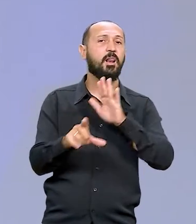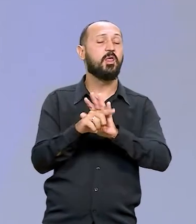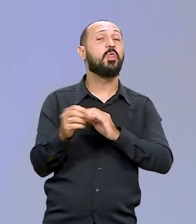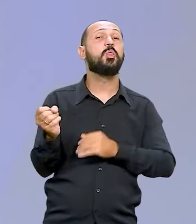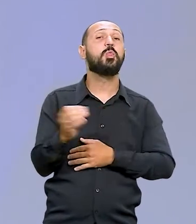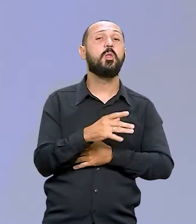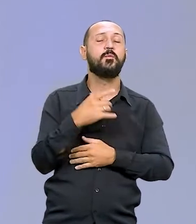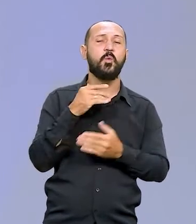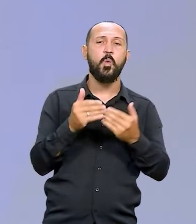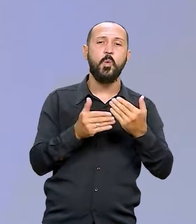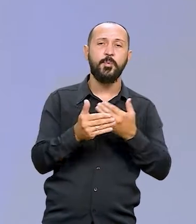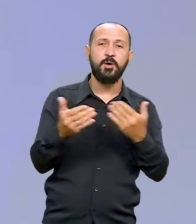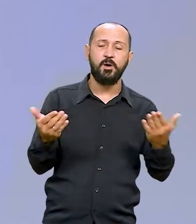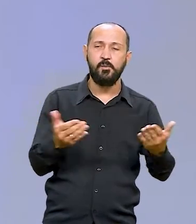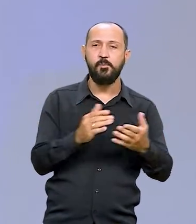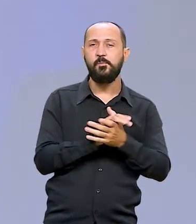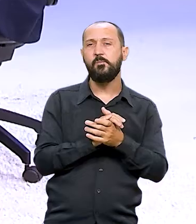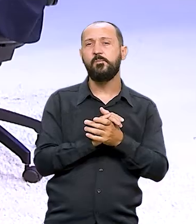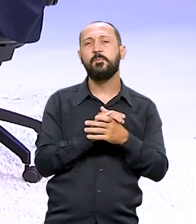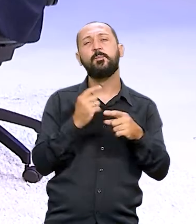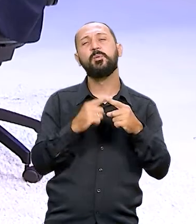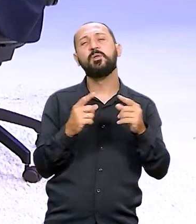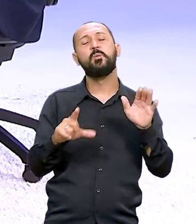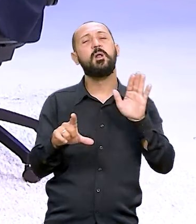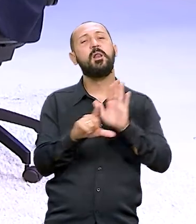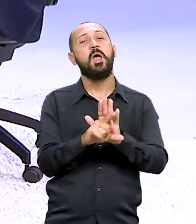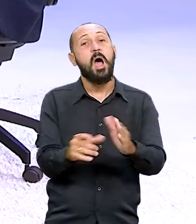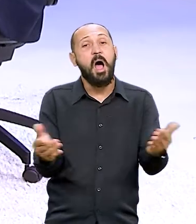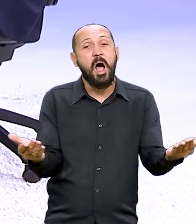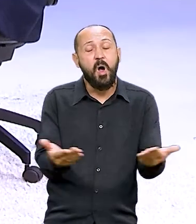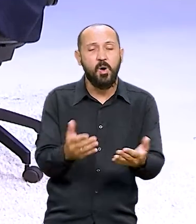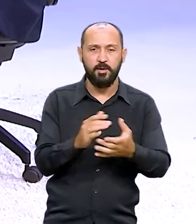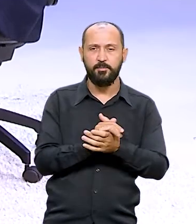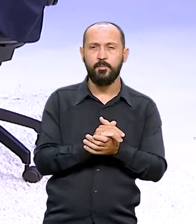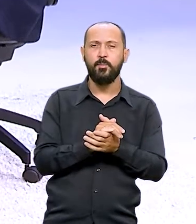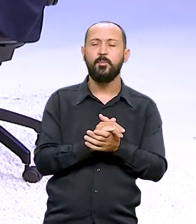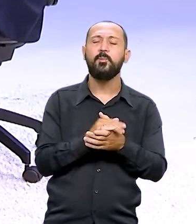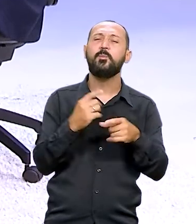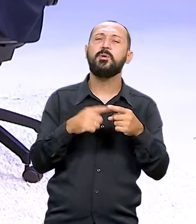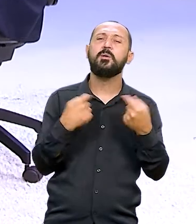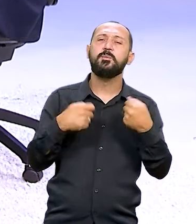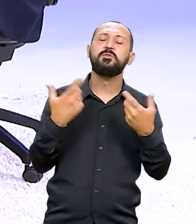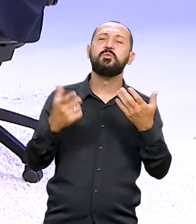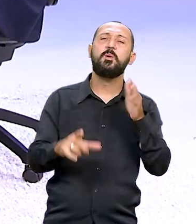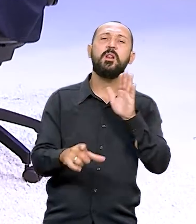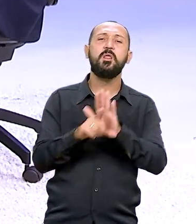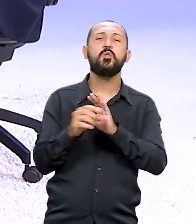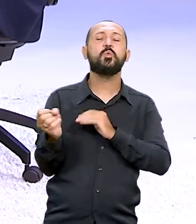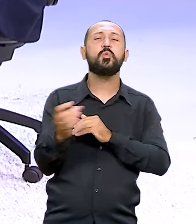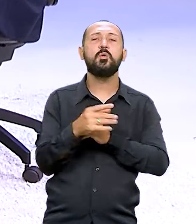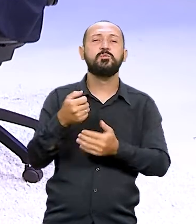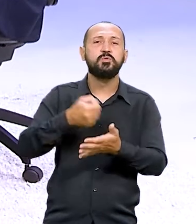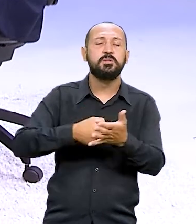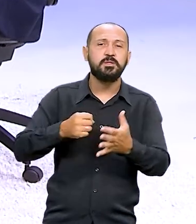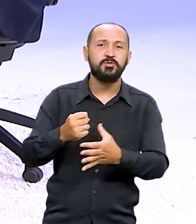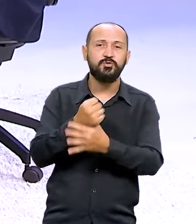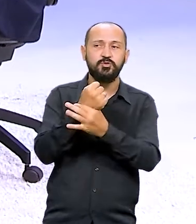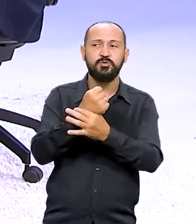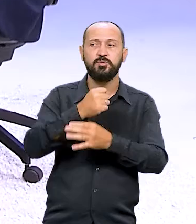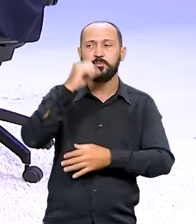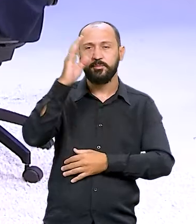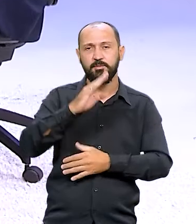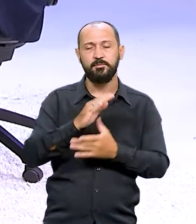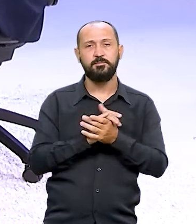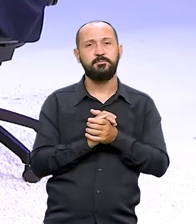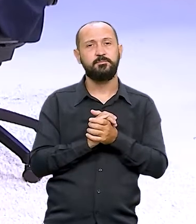essa nova lei para a gente a partir de agora. Doutor, por que uma lei agora sobre... Por que a gente precisa de uma nova lei sobre as garantias no